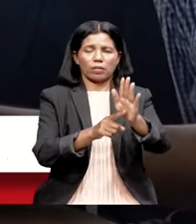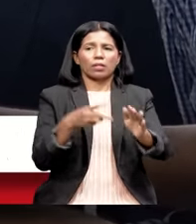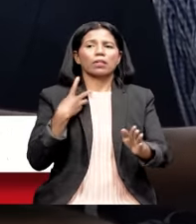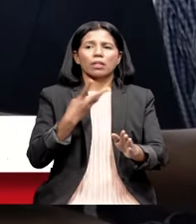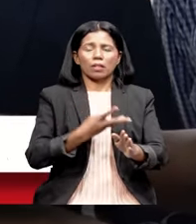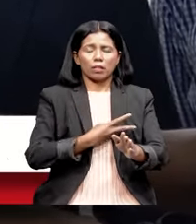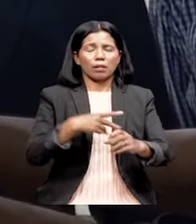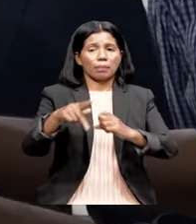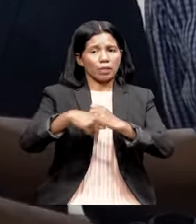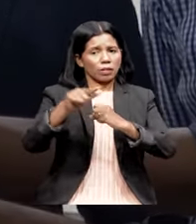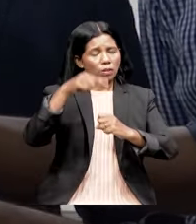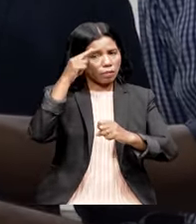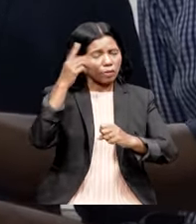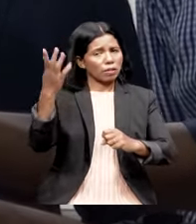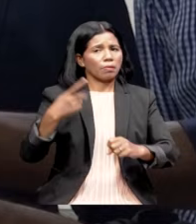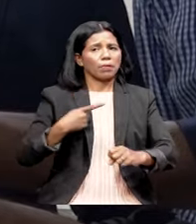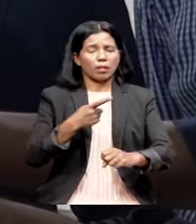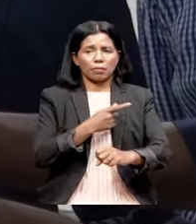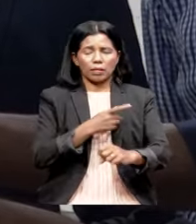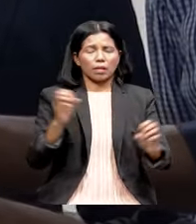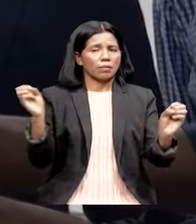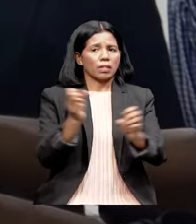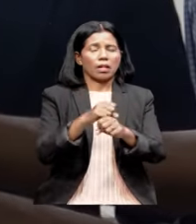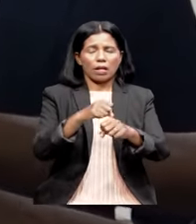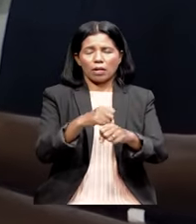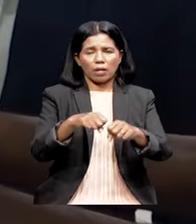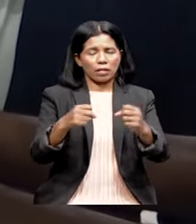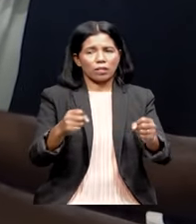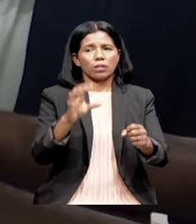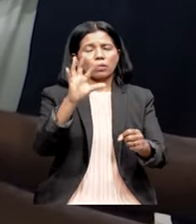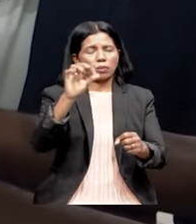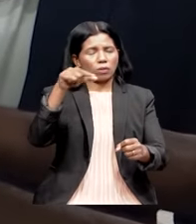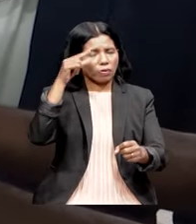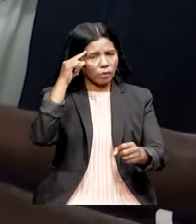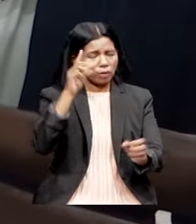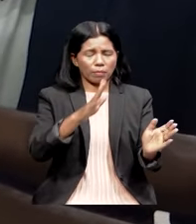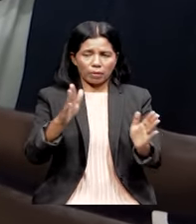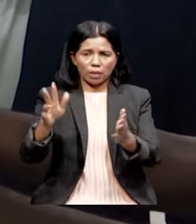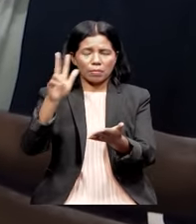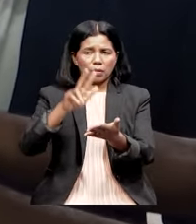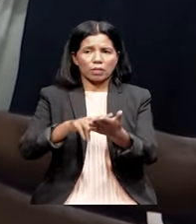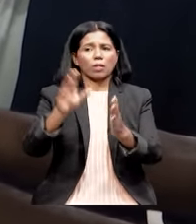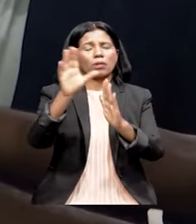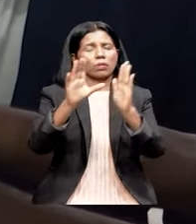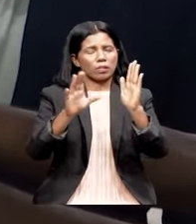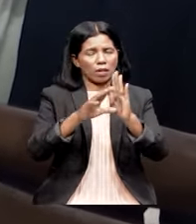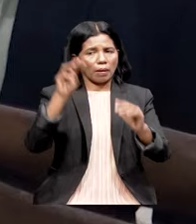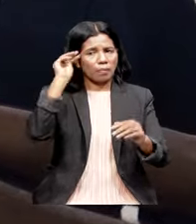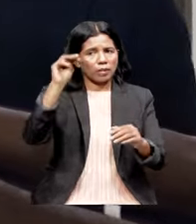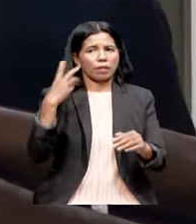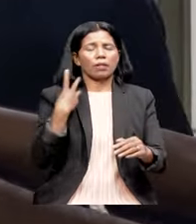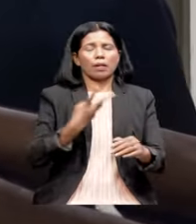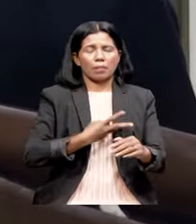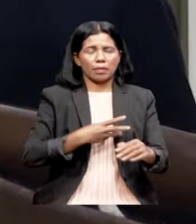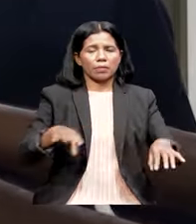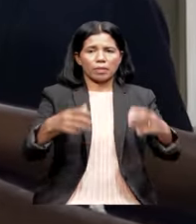para a bancada do governo e a parlamento, a minha sila sobre o orçamento, né? Bem, mas que no governo prepara, aprova até no conselho, ministro. E também, a consolidação, né?